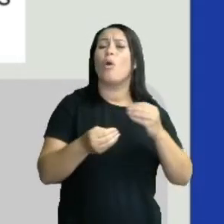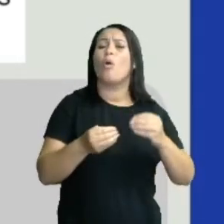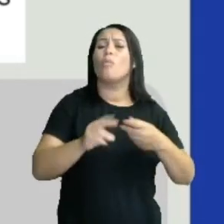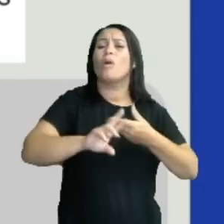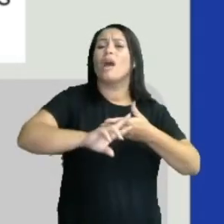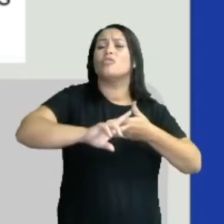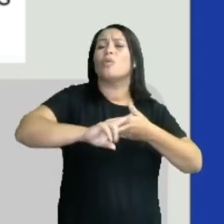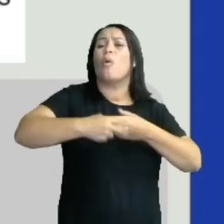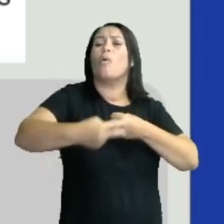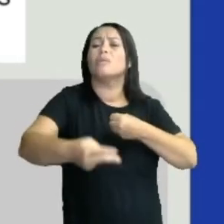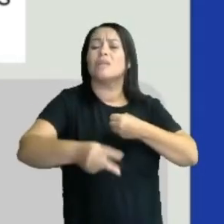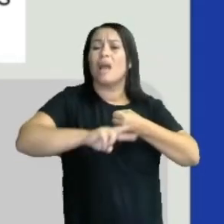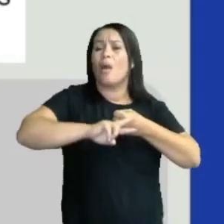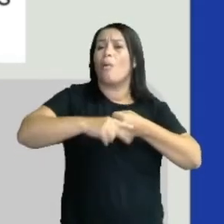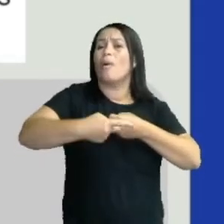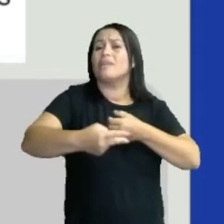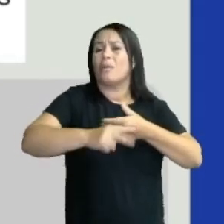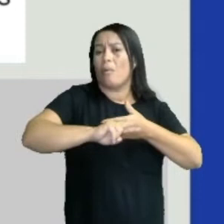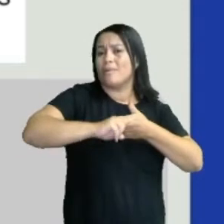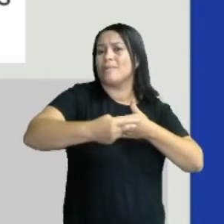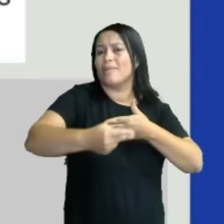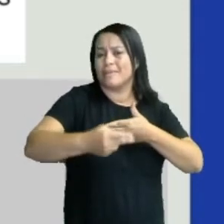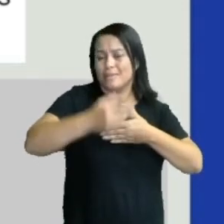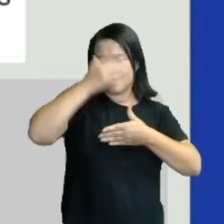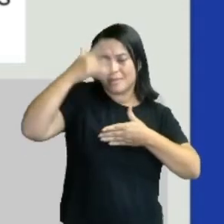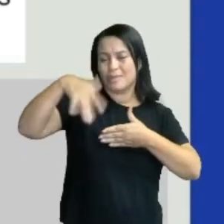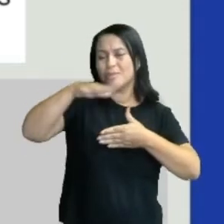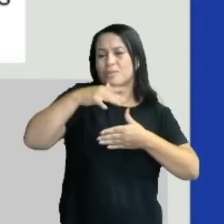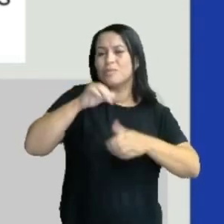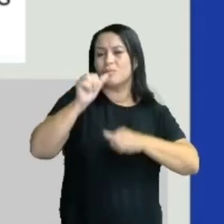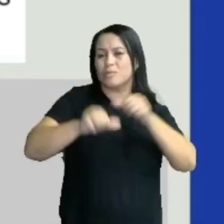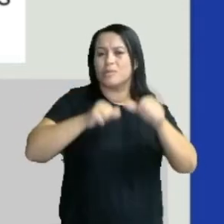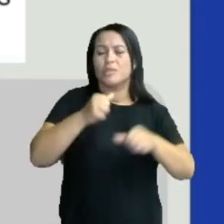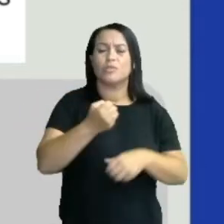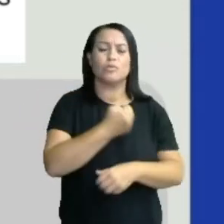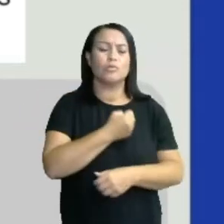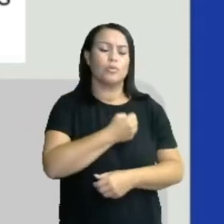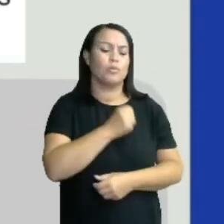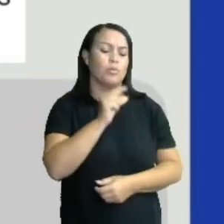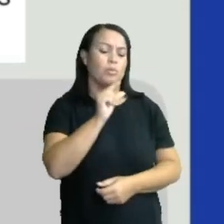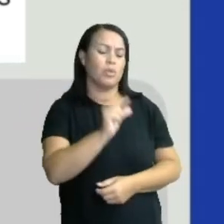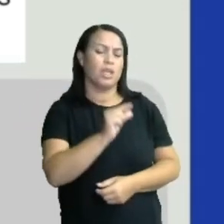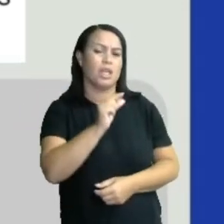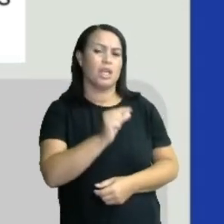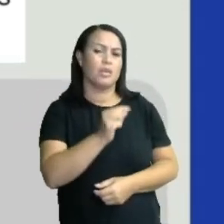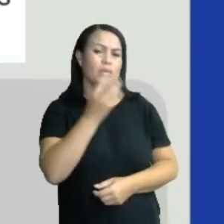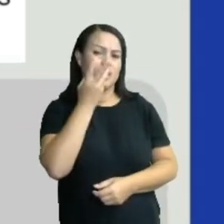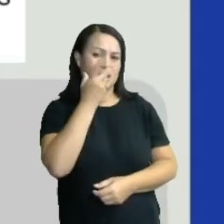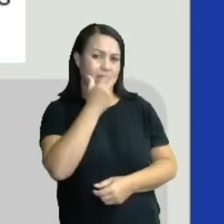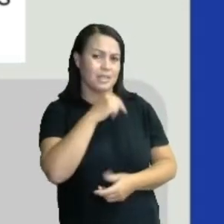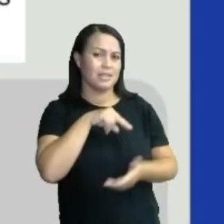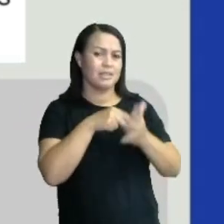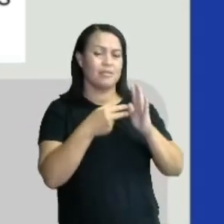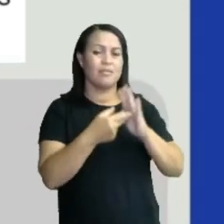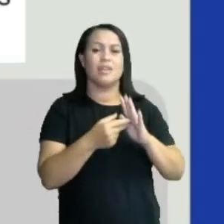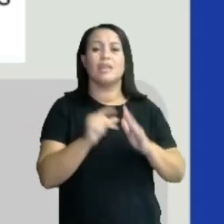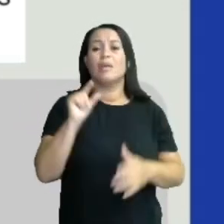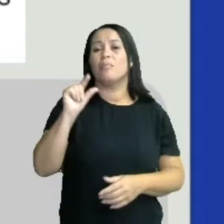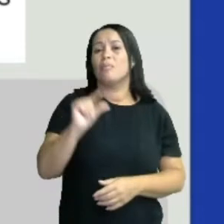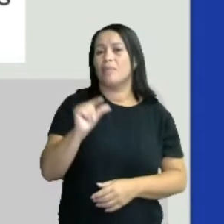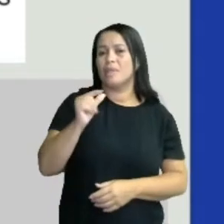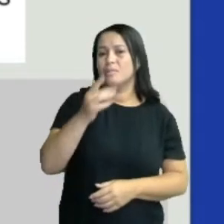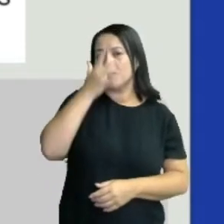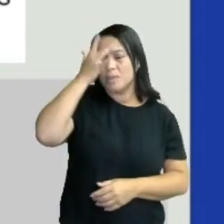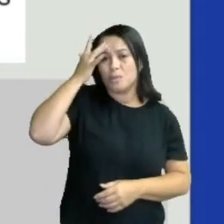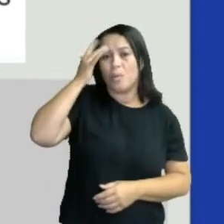dessas mudanças? O número menor de crianças significa menos adultos para entrar no mercado de trabalho. Isso